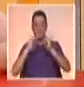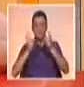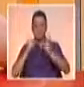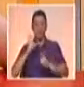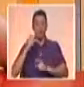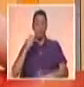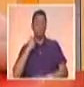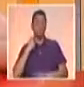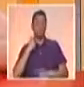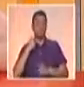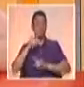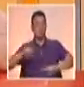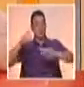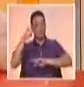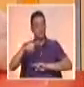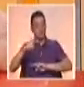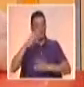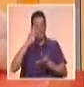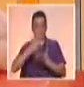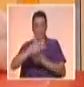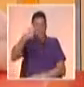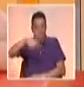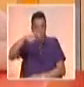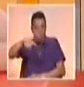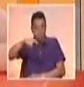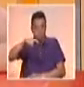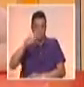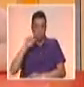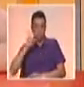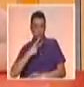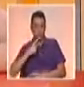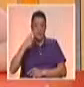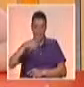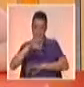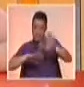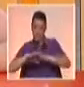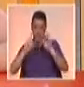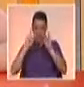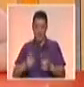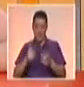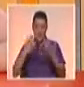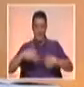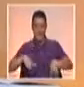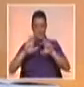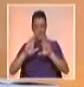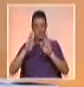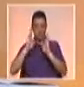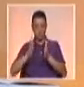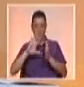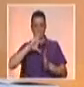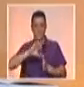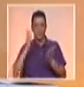que têm, nem que seja um aluno surdo. Temos feito por isso. A Maria já nos disse que o seu filho está a